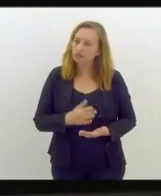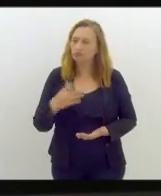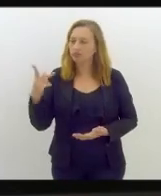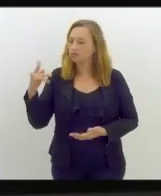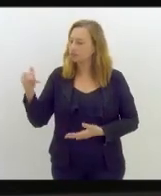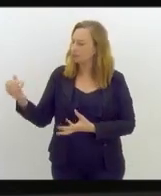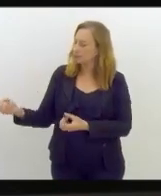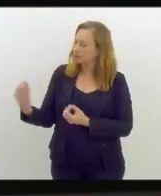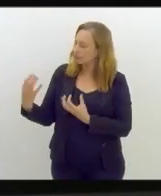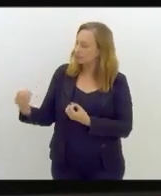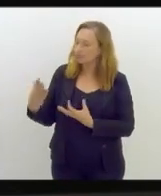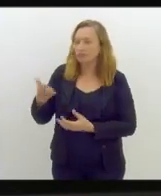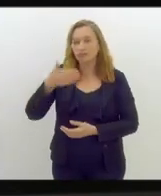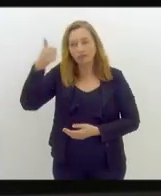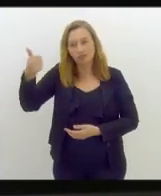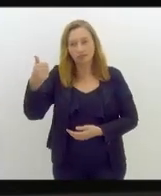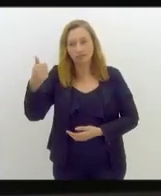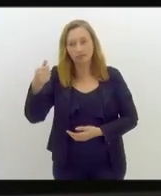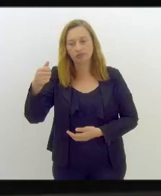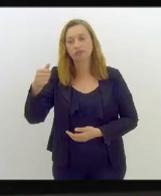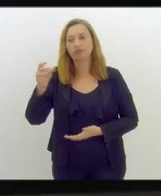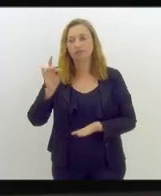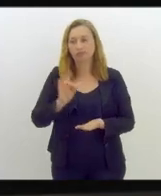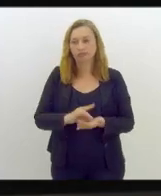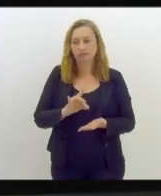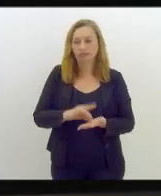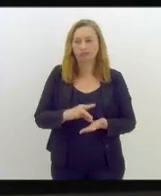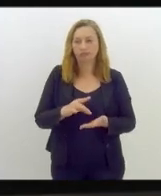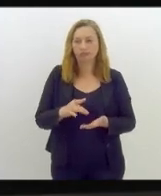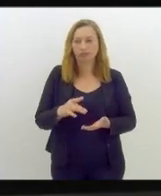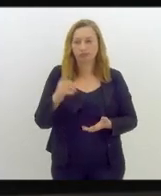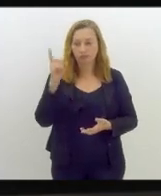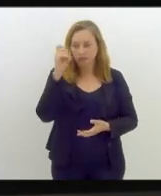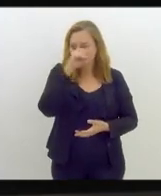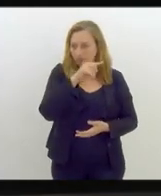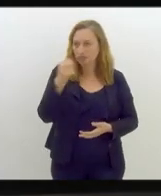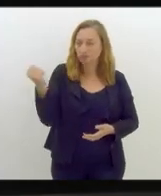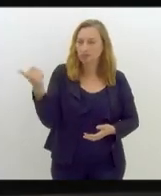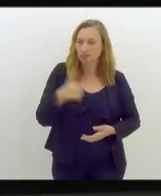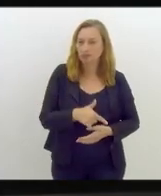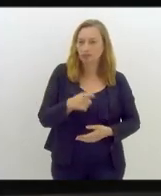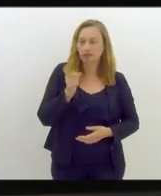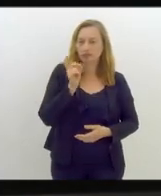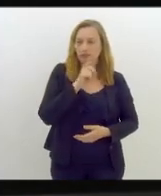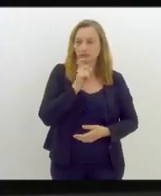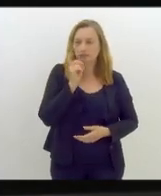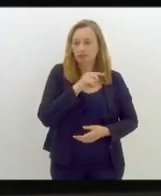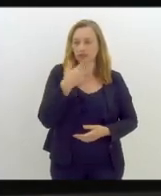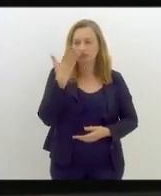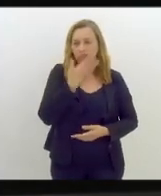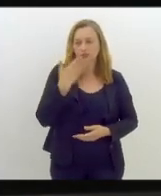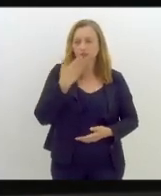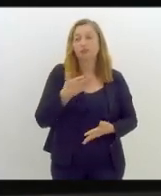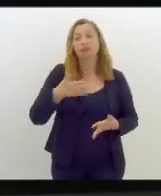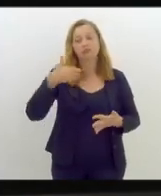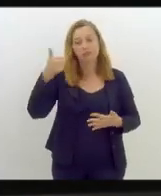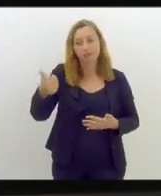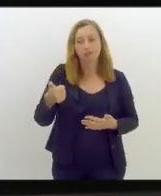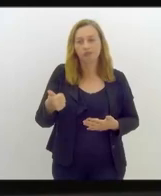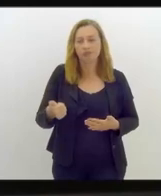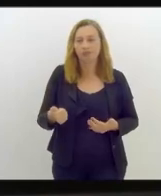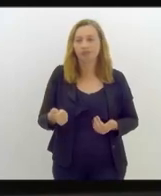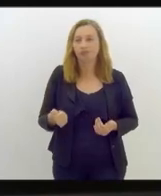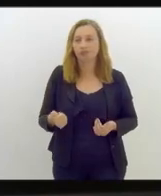ensinou, é melhor a verdade dura do que a mentira doce. E eu falava para o morador da Zona Oeste, nós temos que encarar a